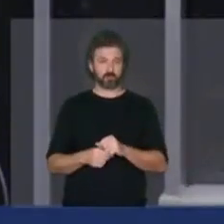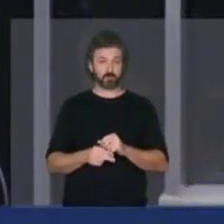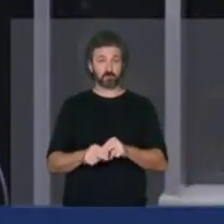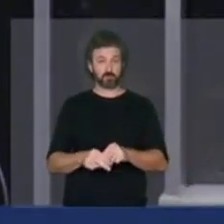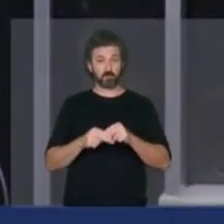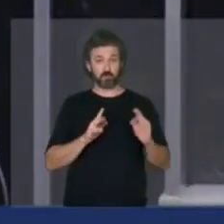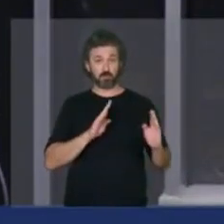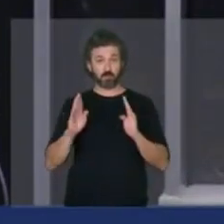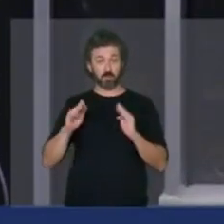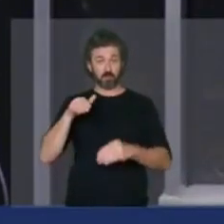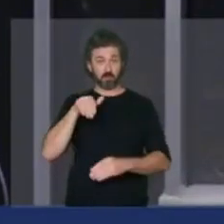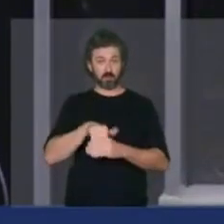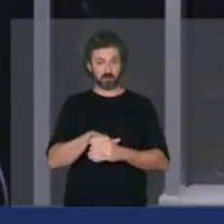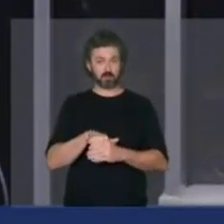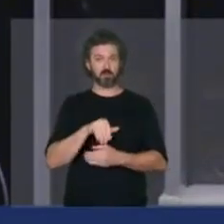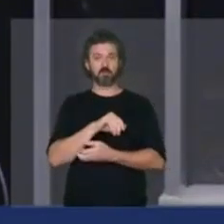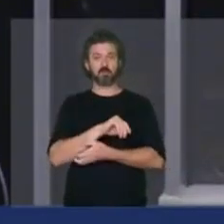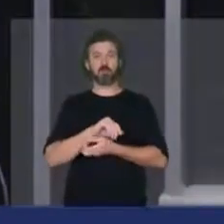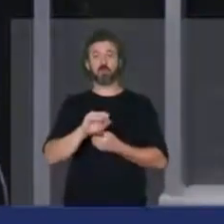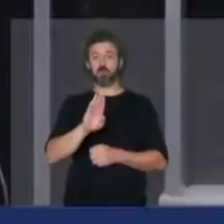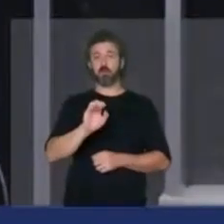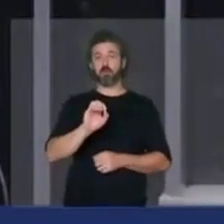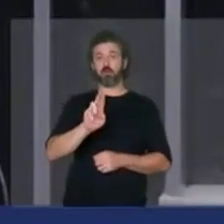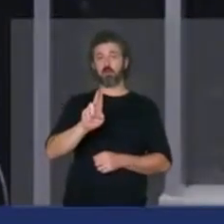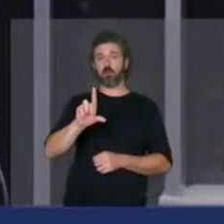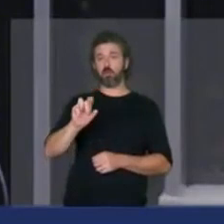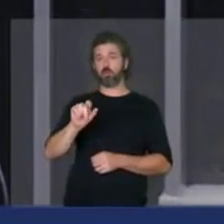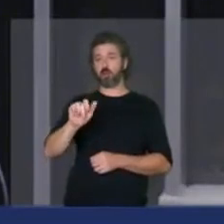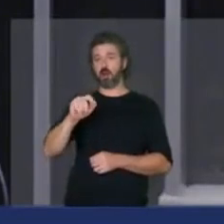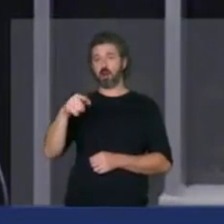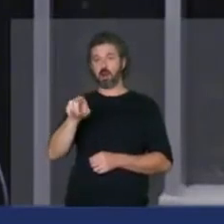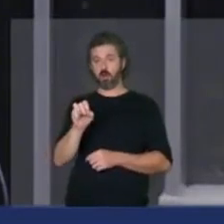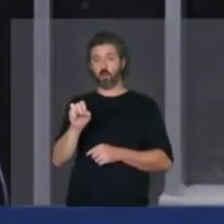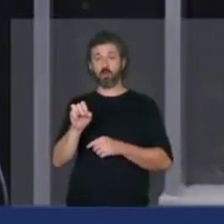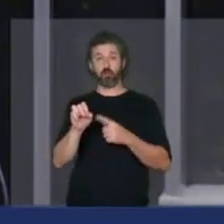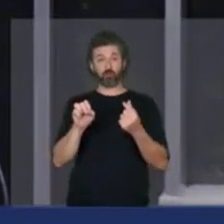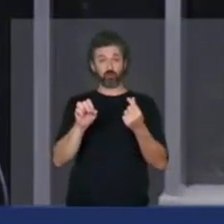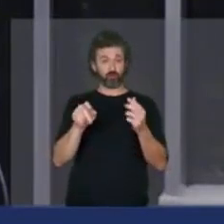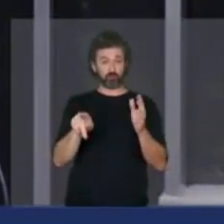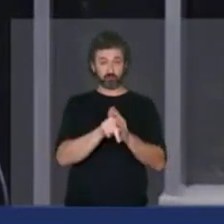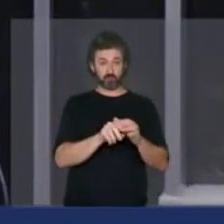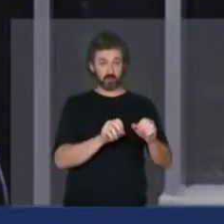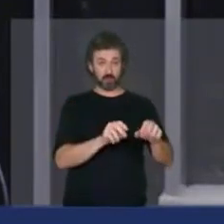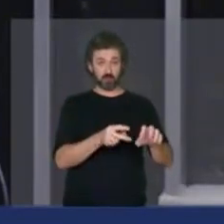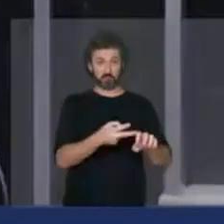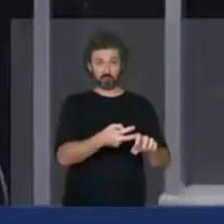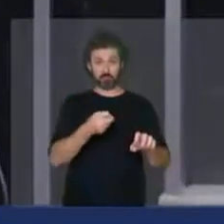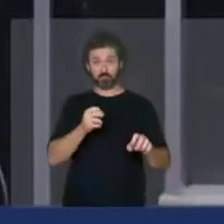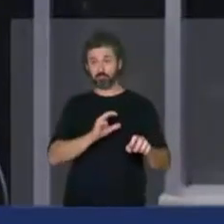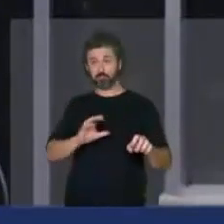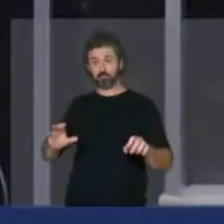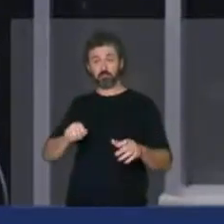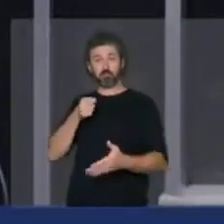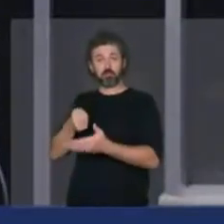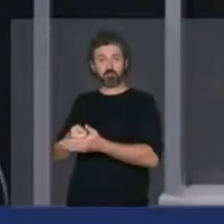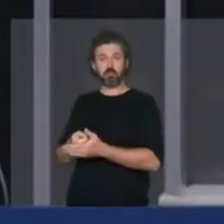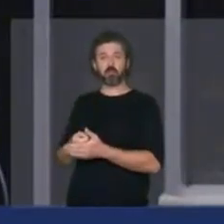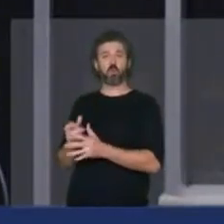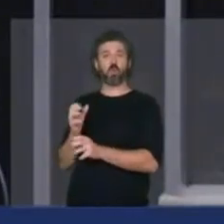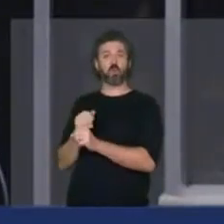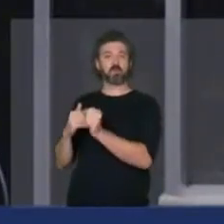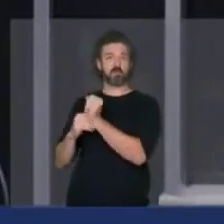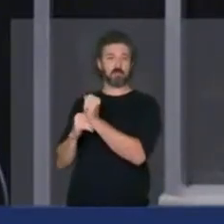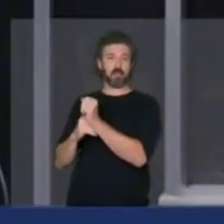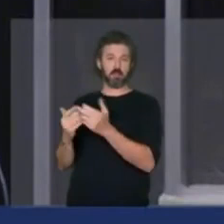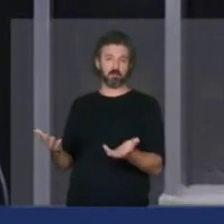da eleição, que nós chamamos de Bolsolão. Muito desses recursos, inclusive, para abastecer o tal orçamento